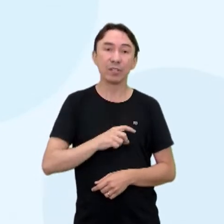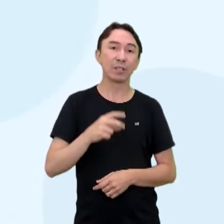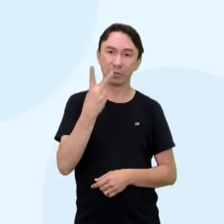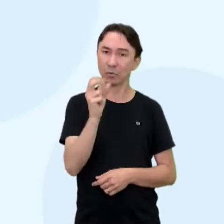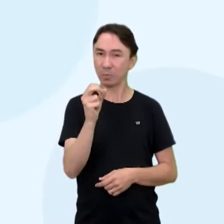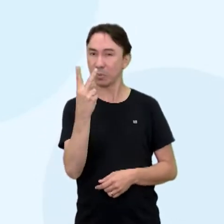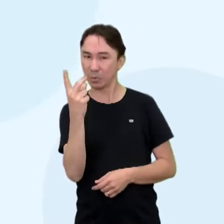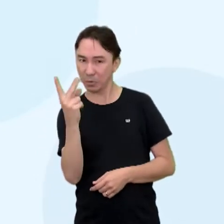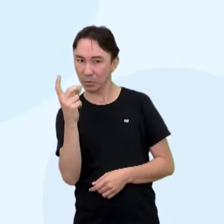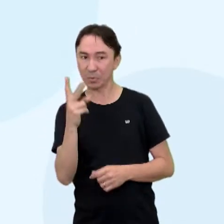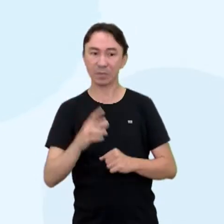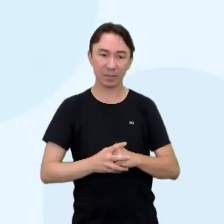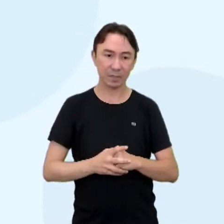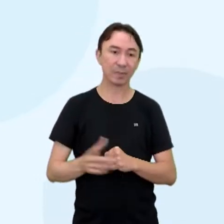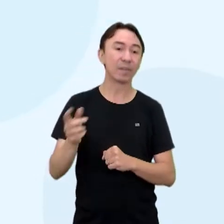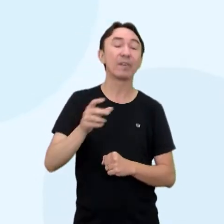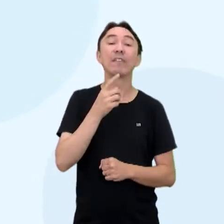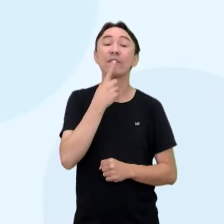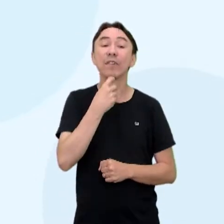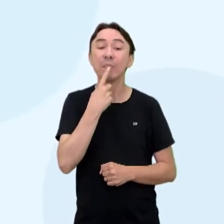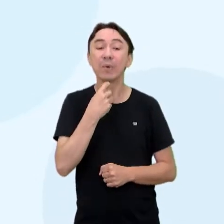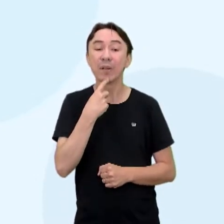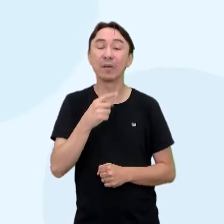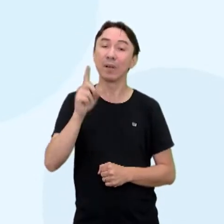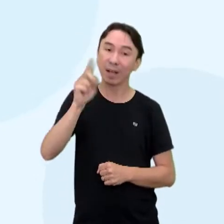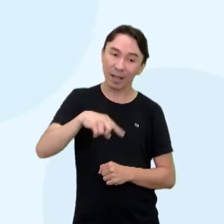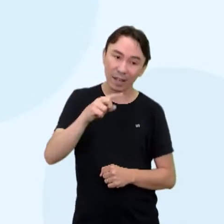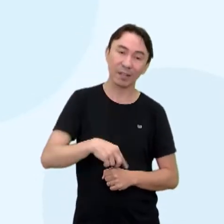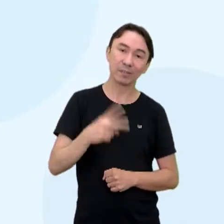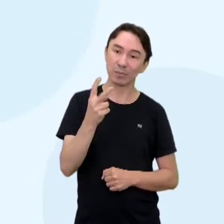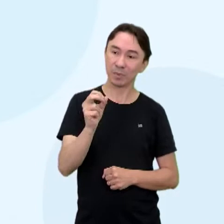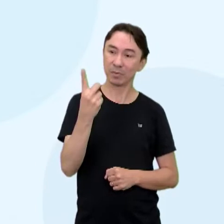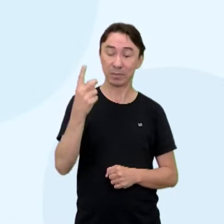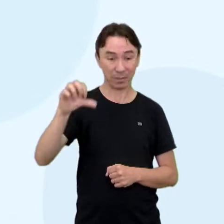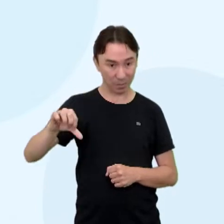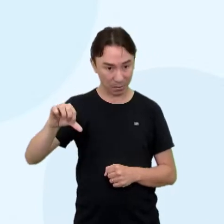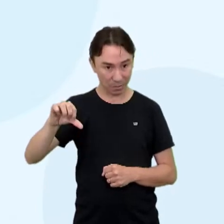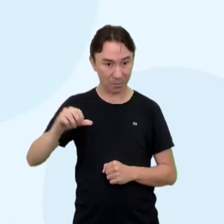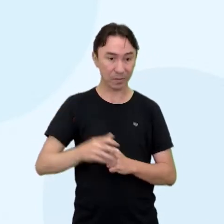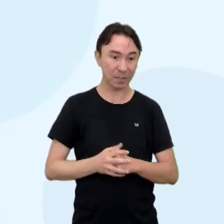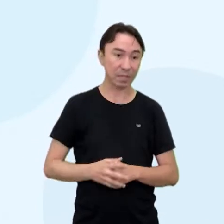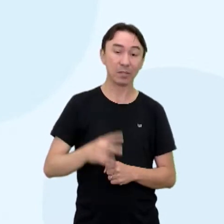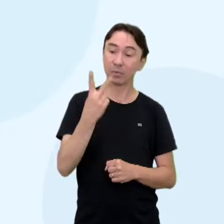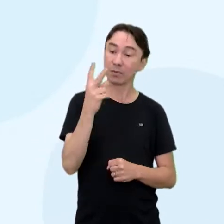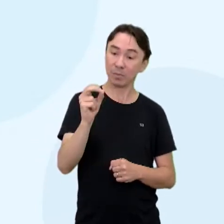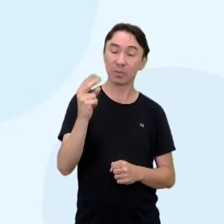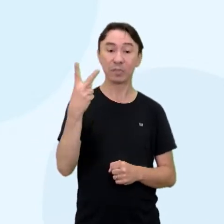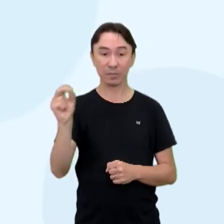em laranja aí 2020. Então, por exemplo, no Brasil, a média de 2012 era de R$